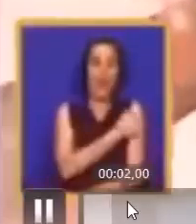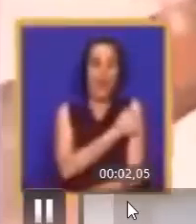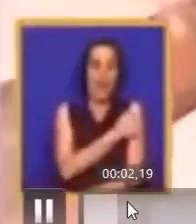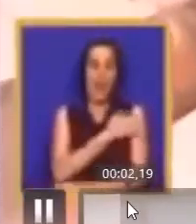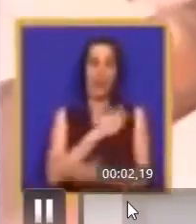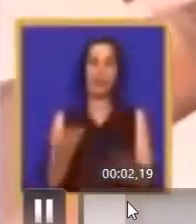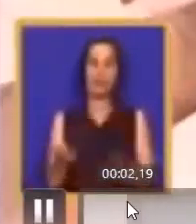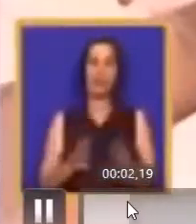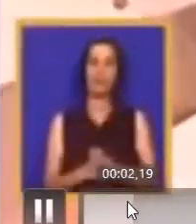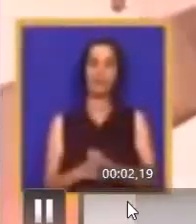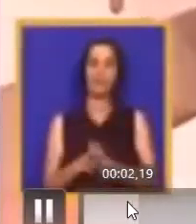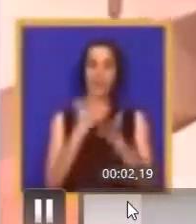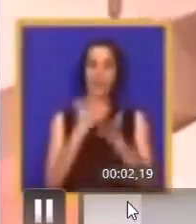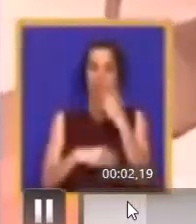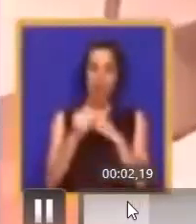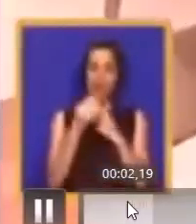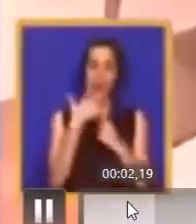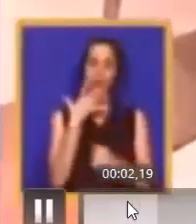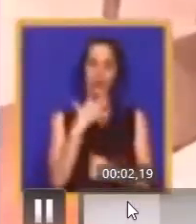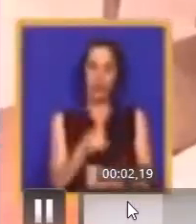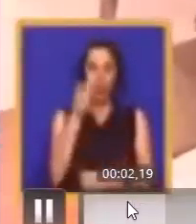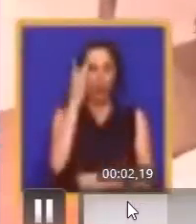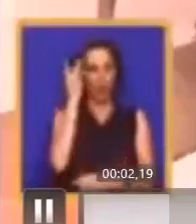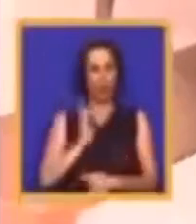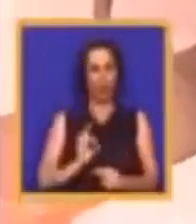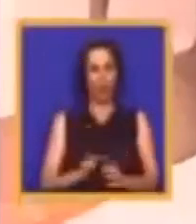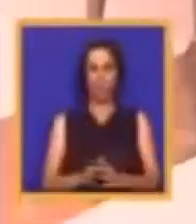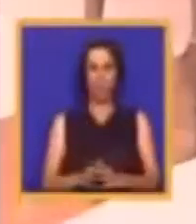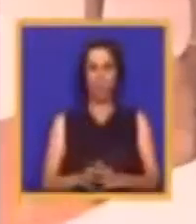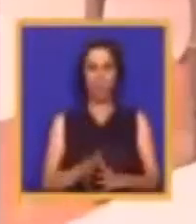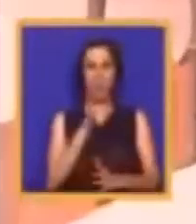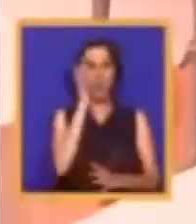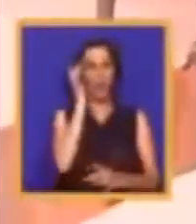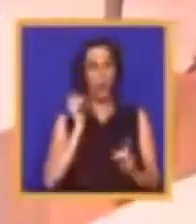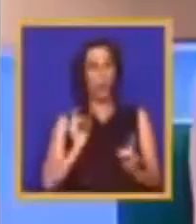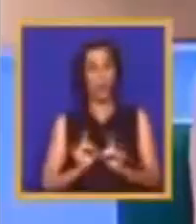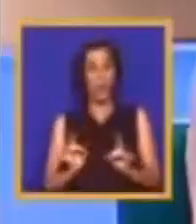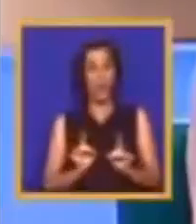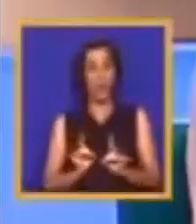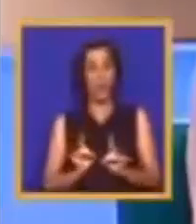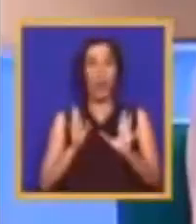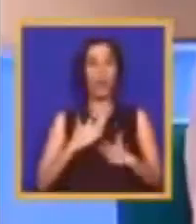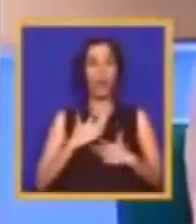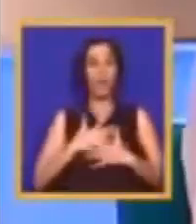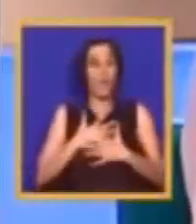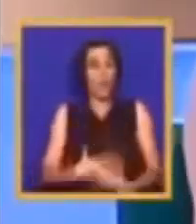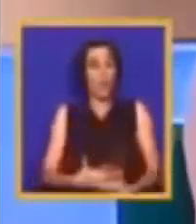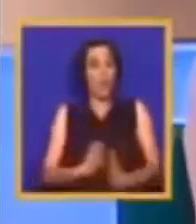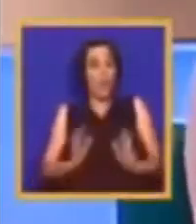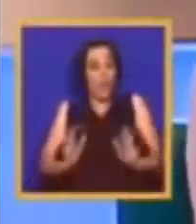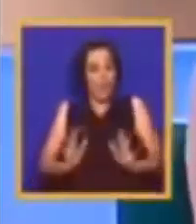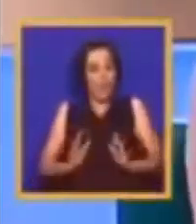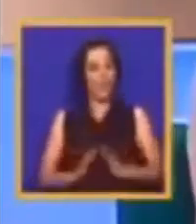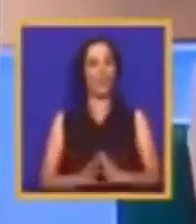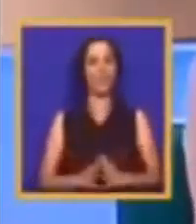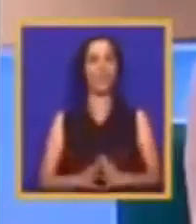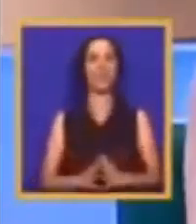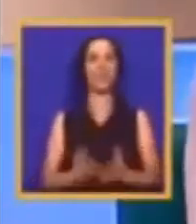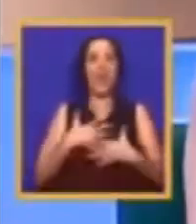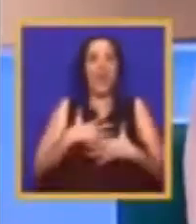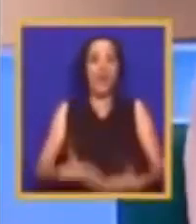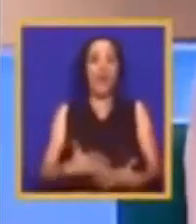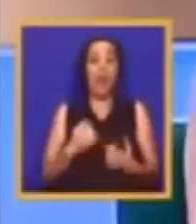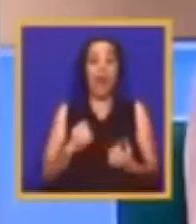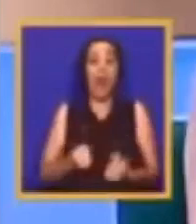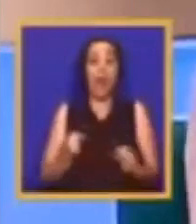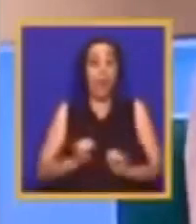casa, aprender tudo sozinho não foi fácil. Não é muito fácil, não. É preciso vontade. Sem vontade nada